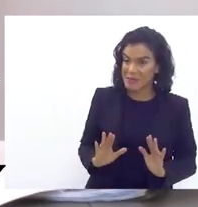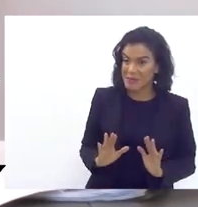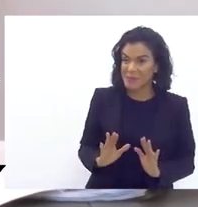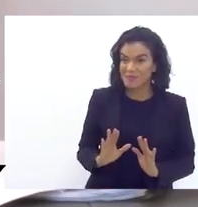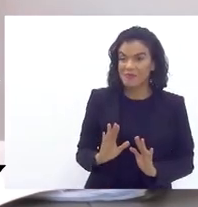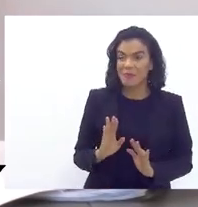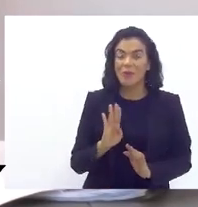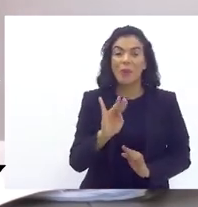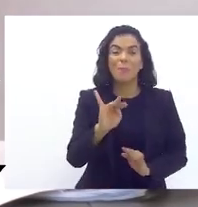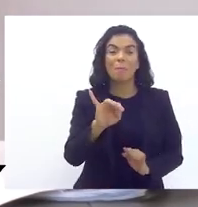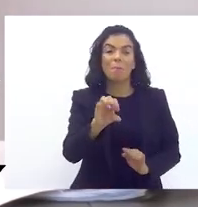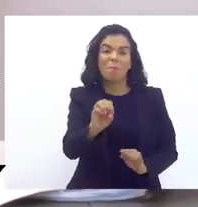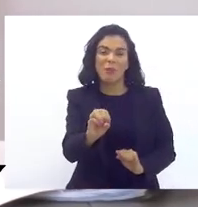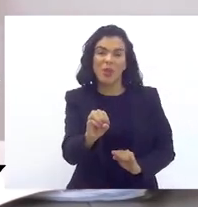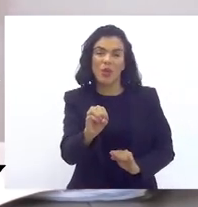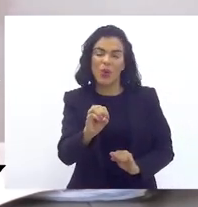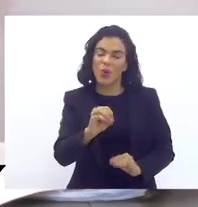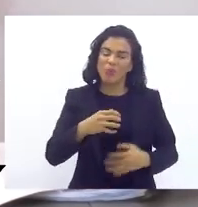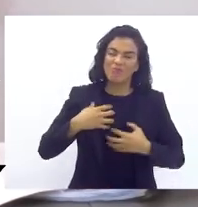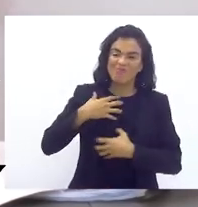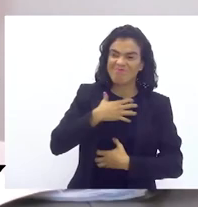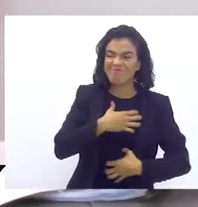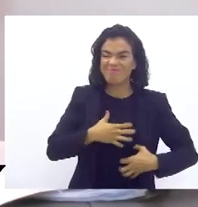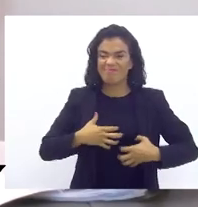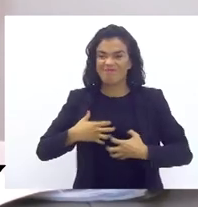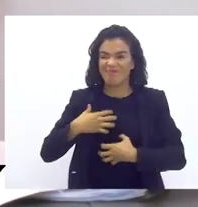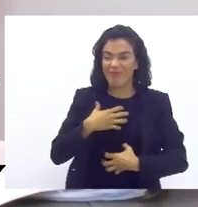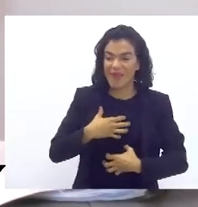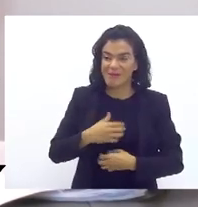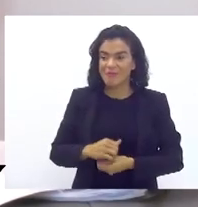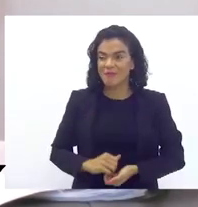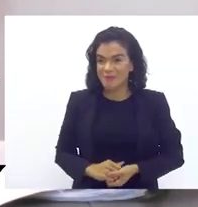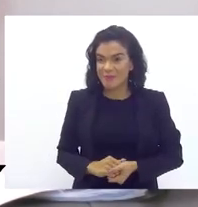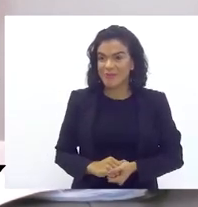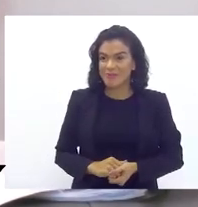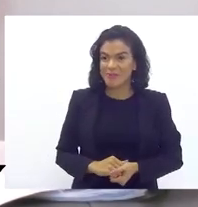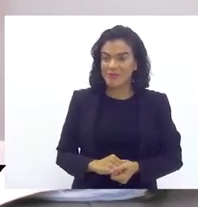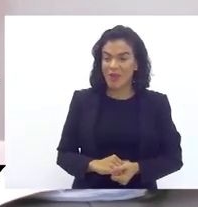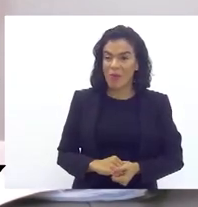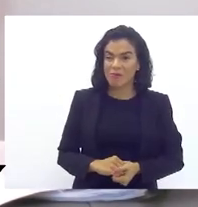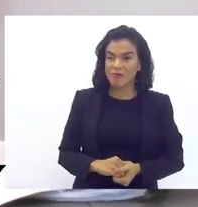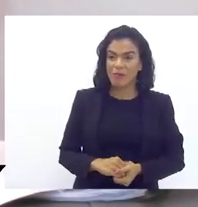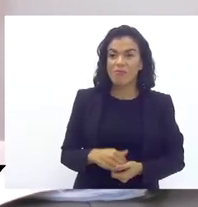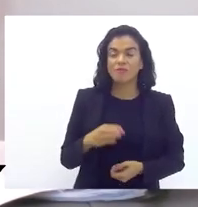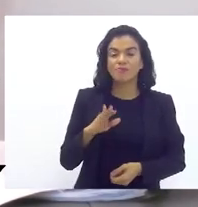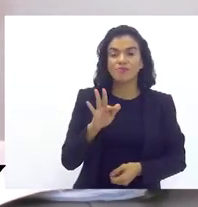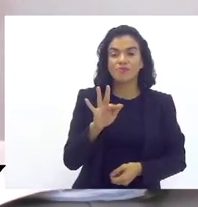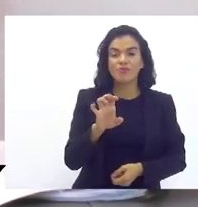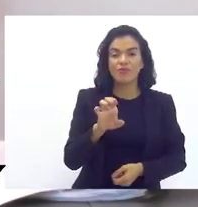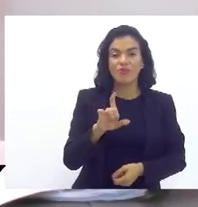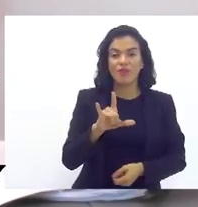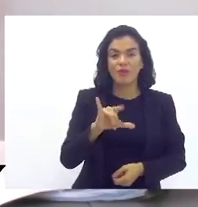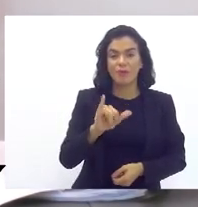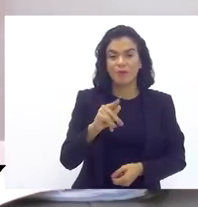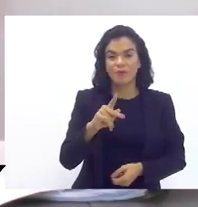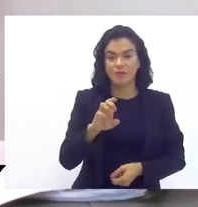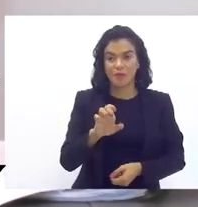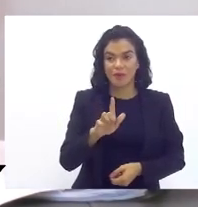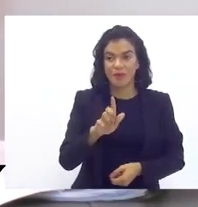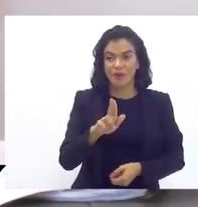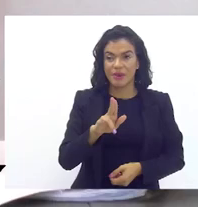Bio desagradáveis que avisar que o tempo que o tempo acabou então vamos lá Felipe Guimarães Teixeira